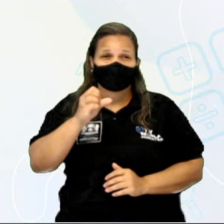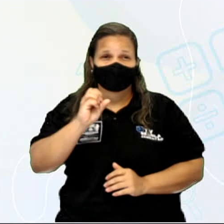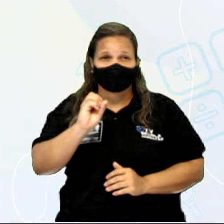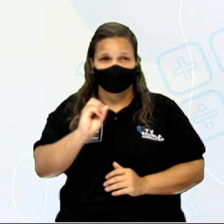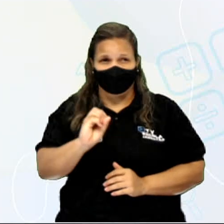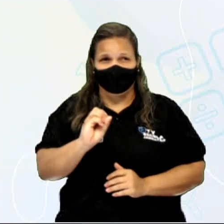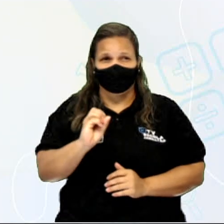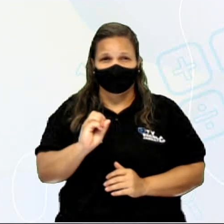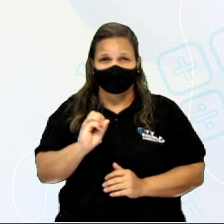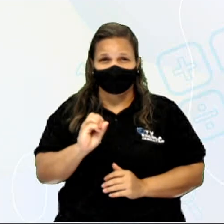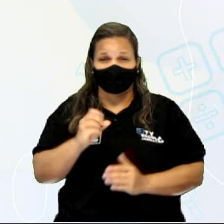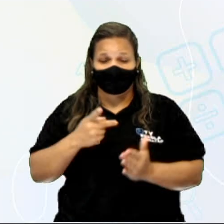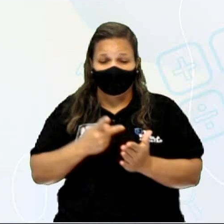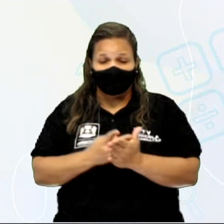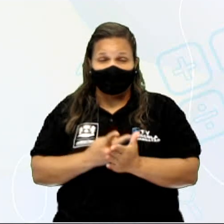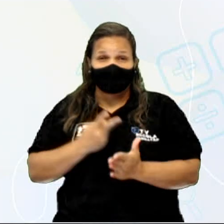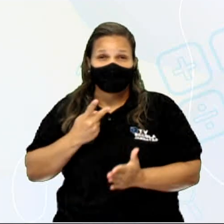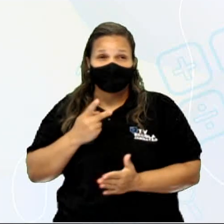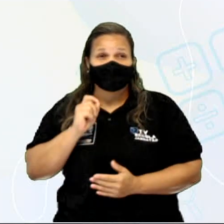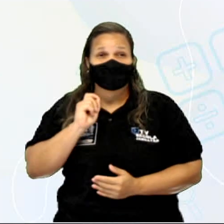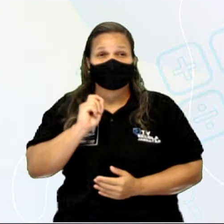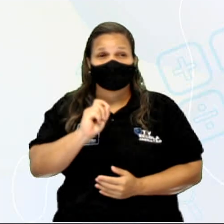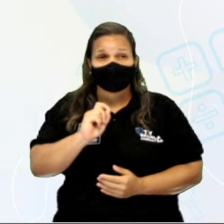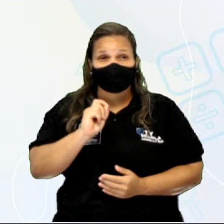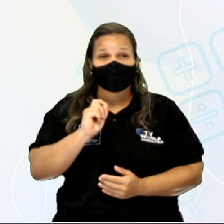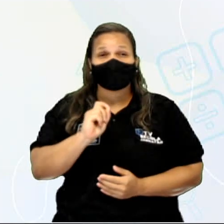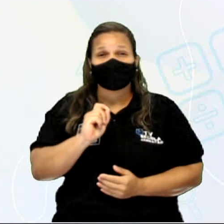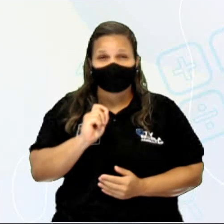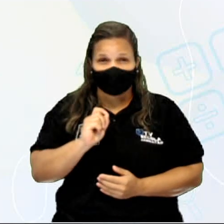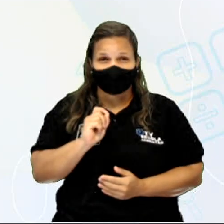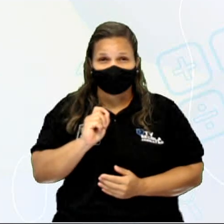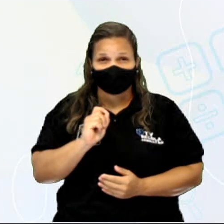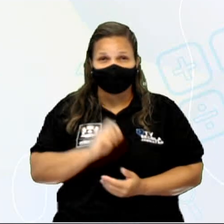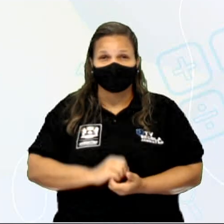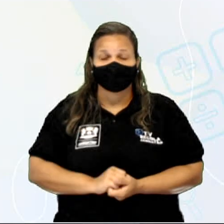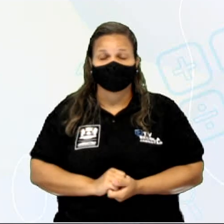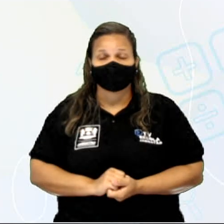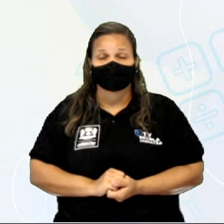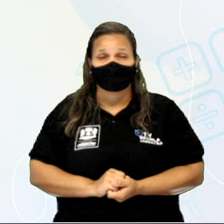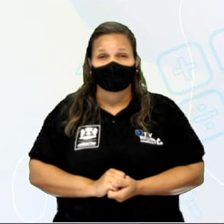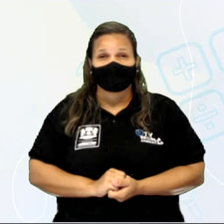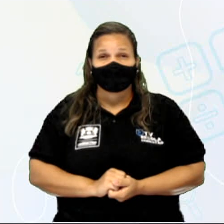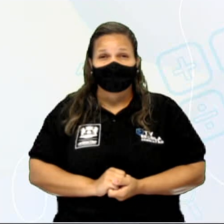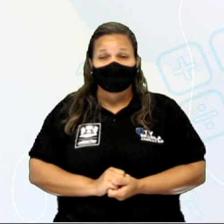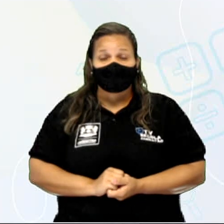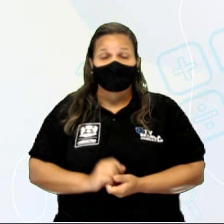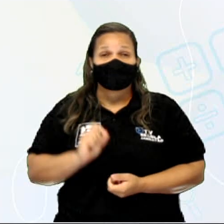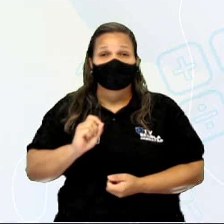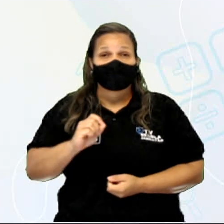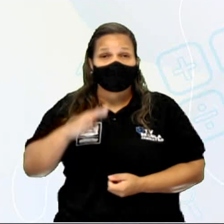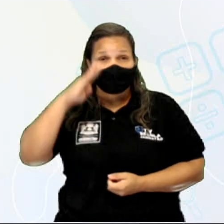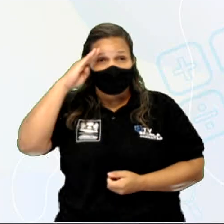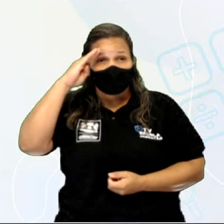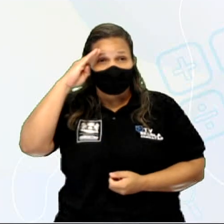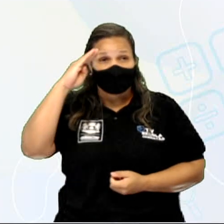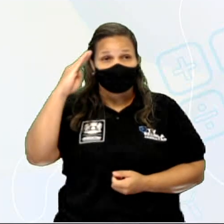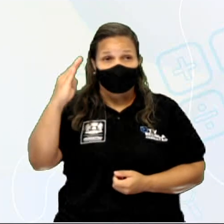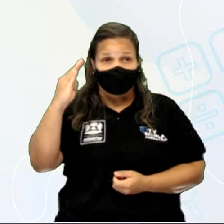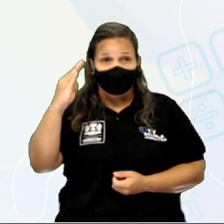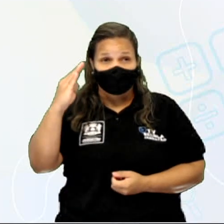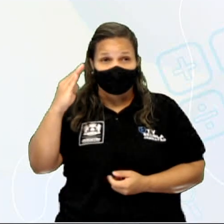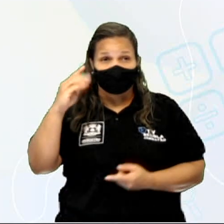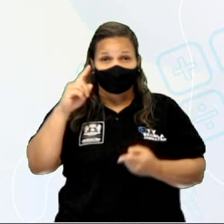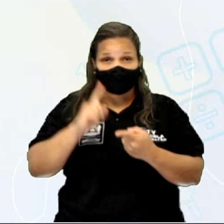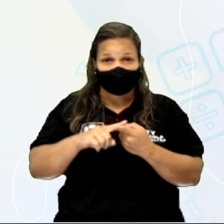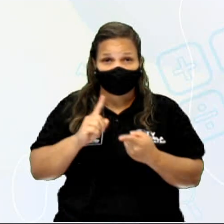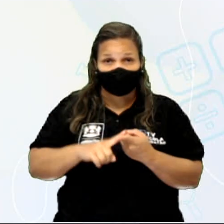Pior do que a dos maias, pior do que a dos astecas, pior do que a dos incas. Seja pela força militar, seja pela imposição